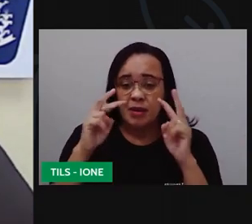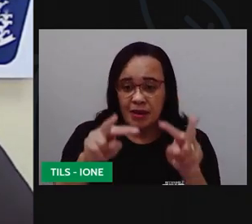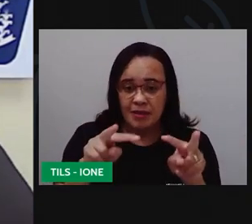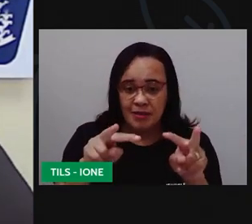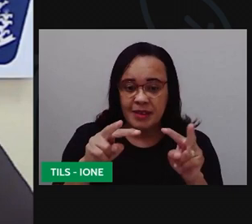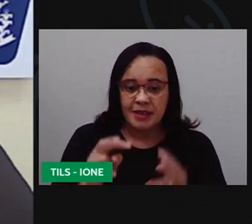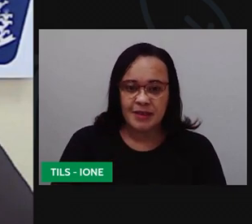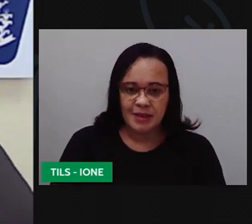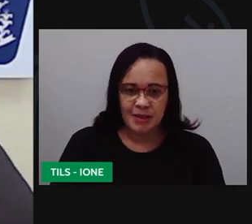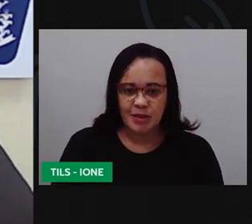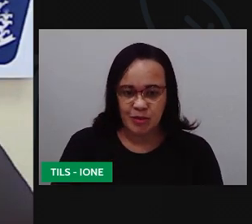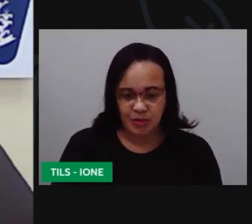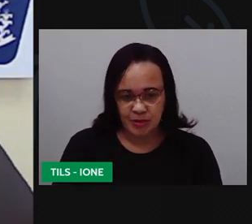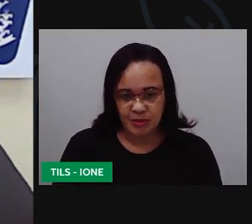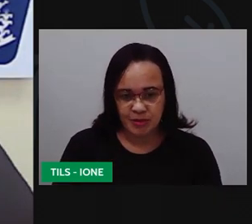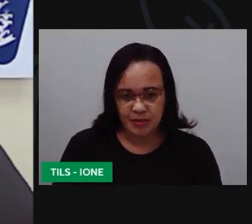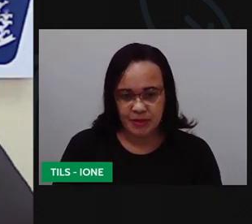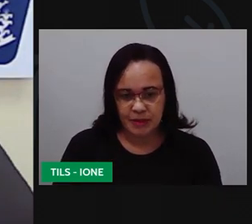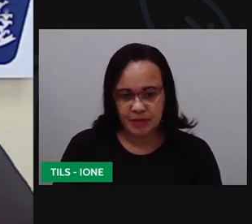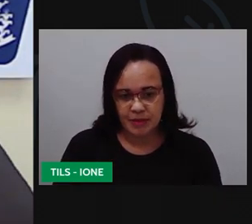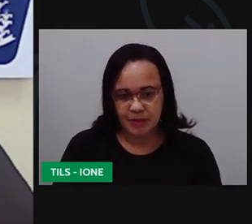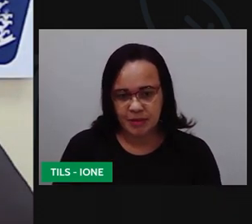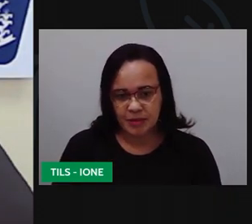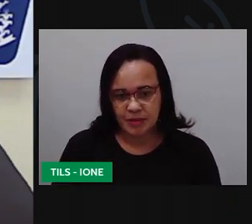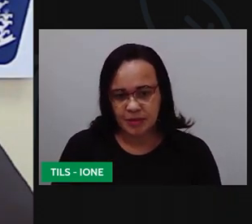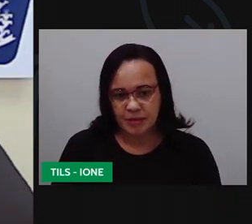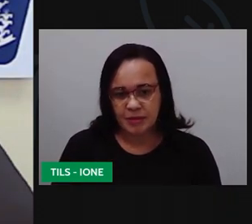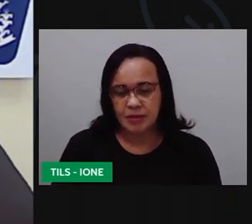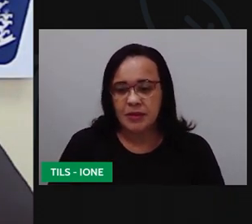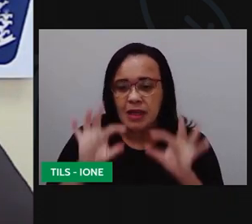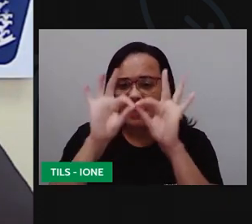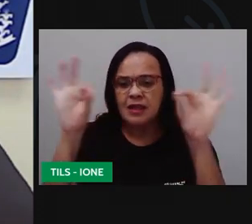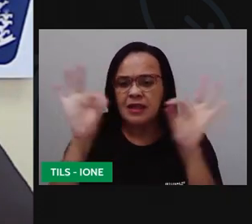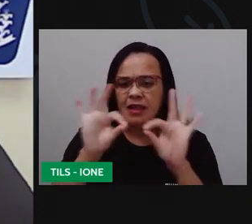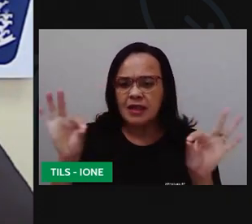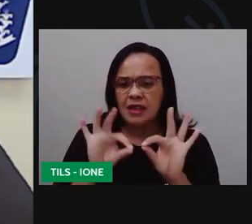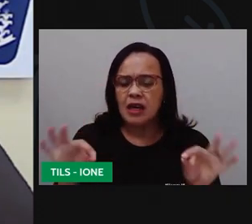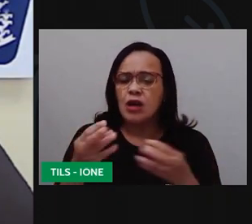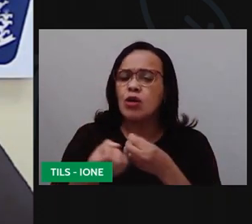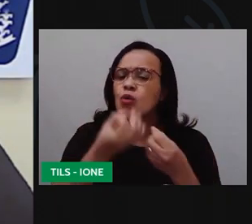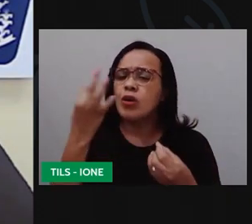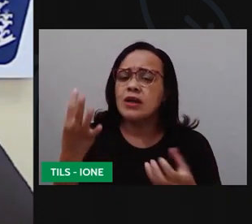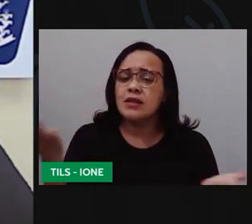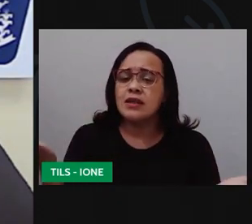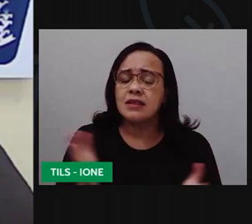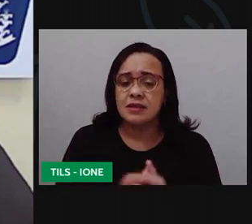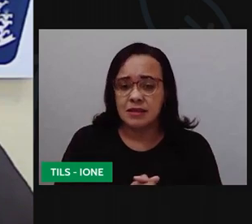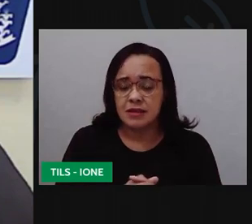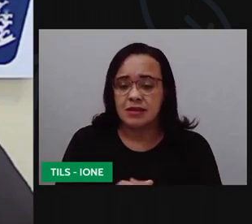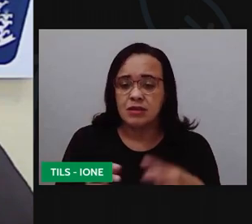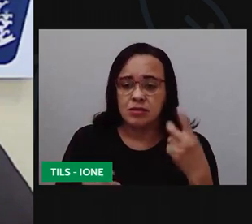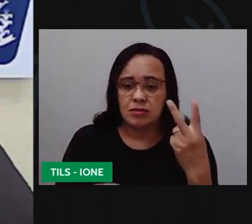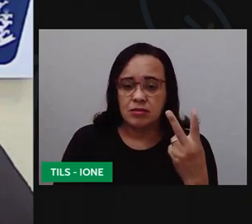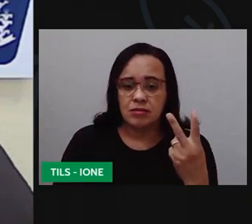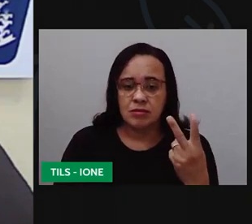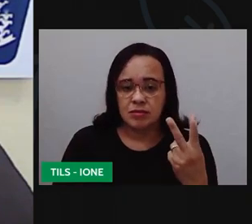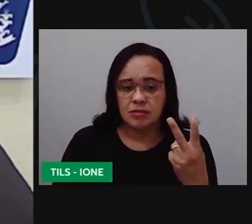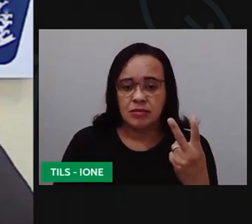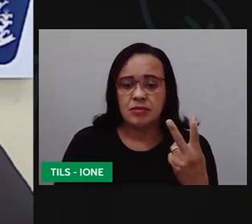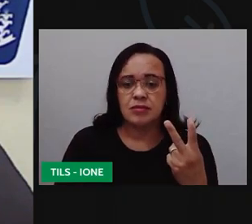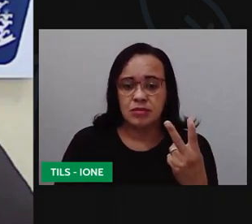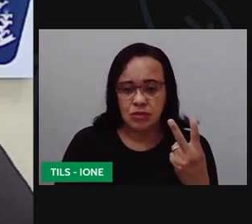do meu nome ali. Então, vamos lá. Quantas linhas? Uma linha. Duas, né? Uma linha